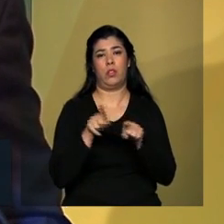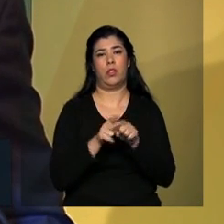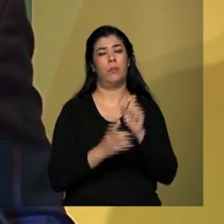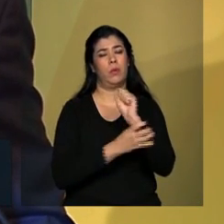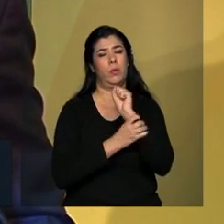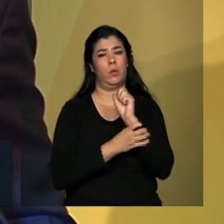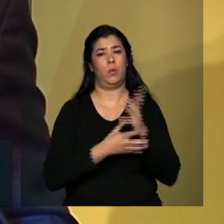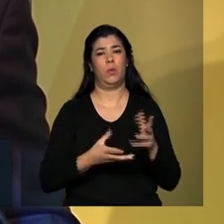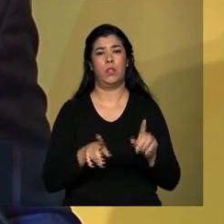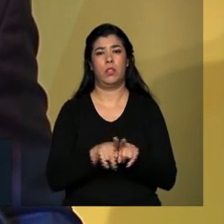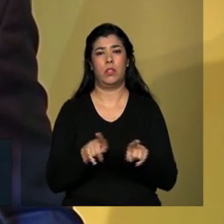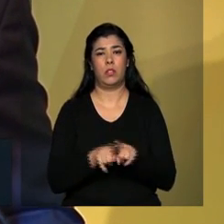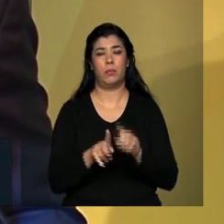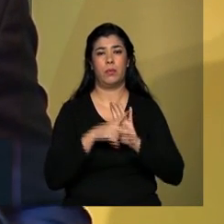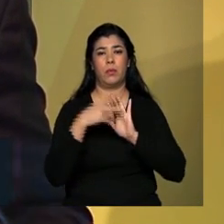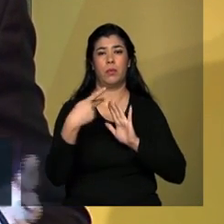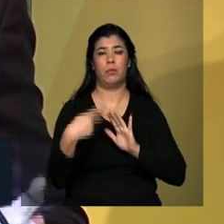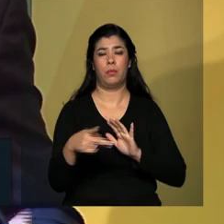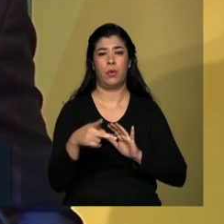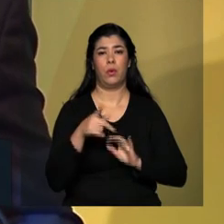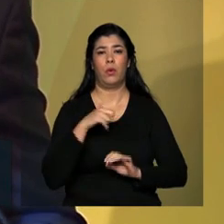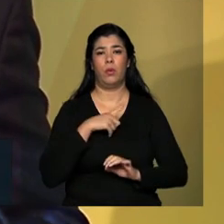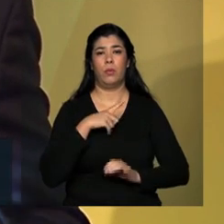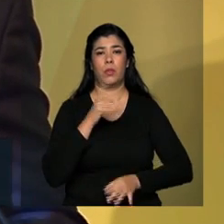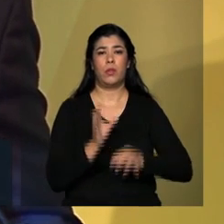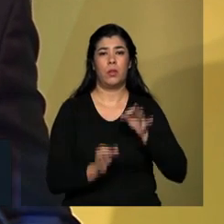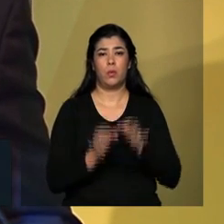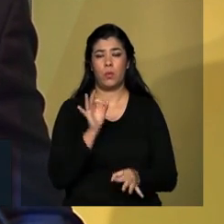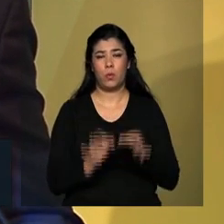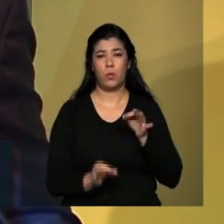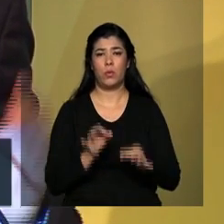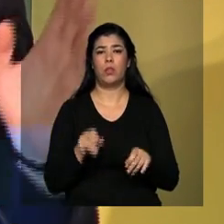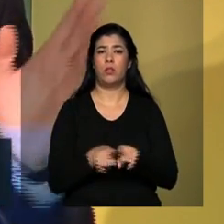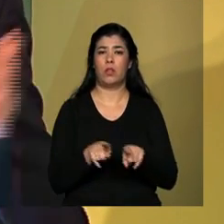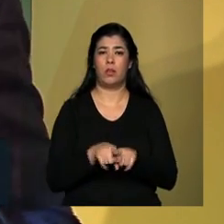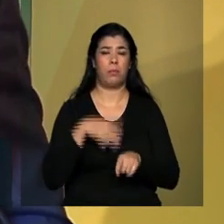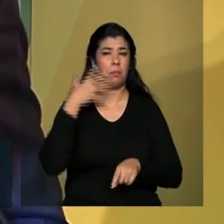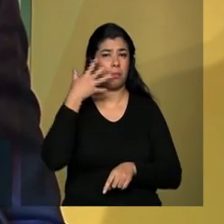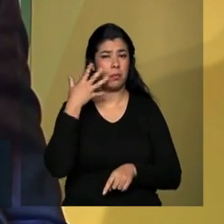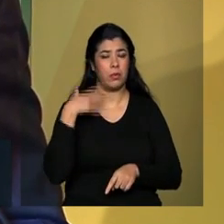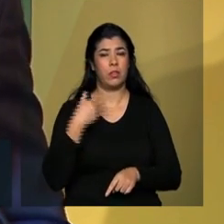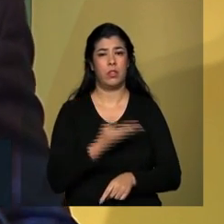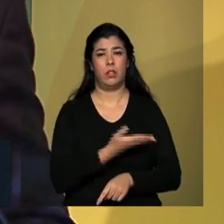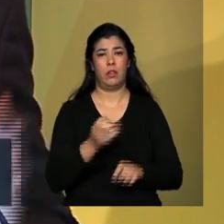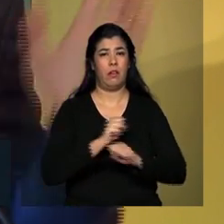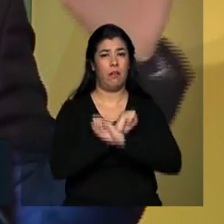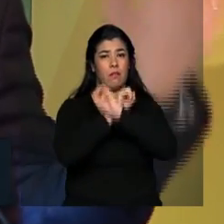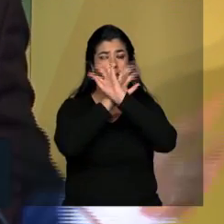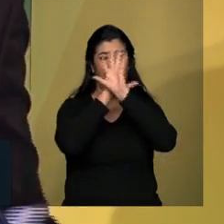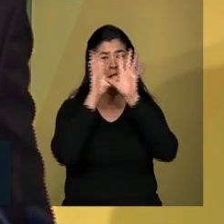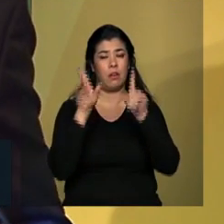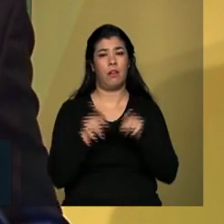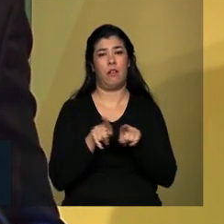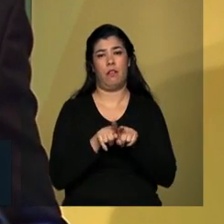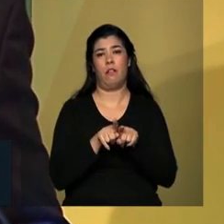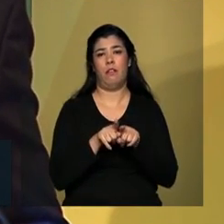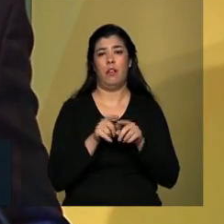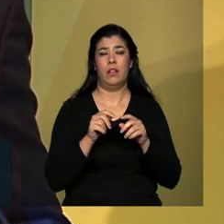quanto de uma jurisdicional e política. É um processo aberto, transparente e com